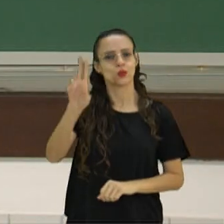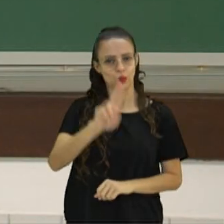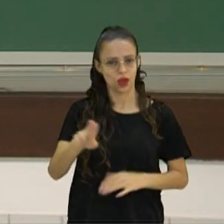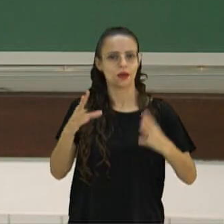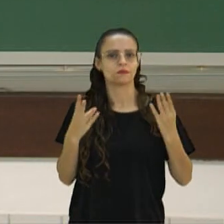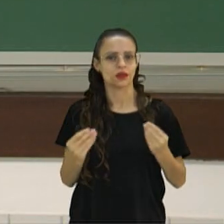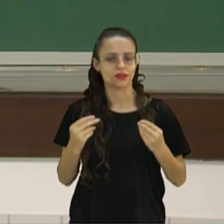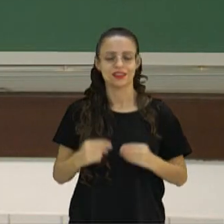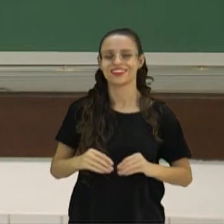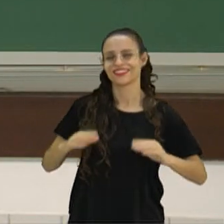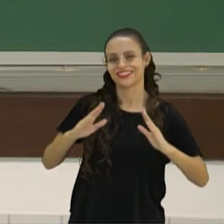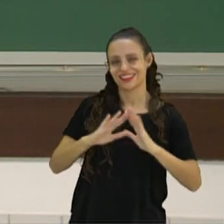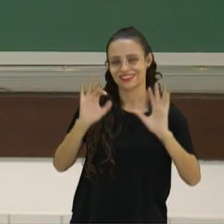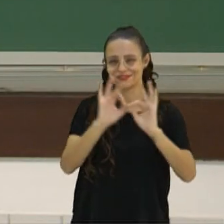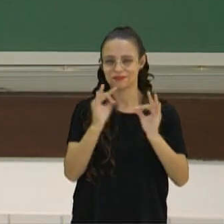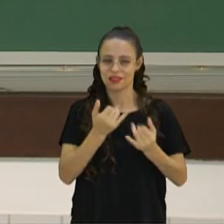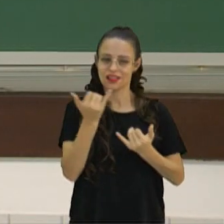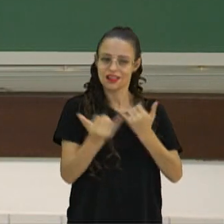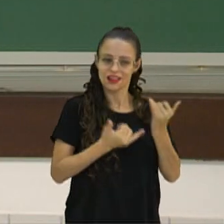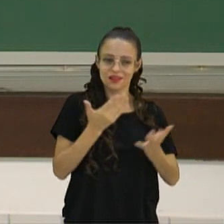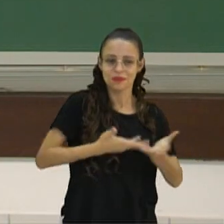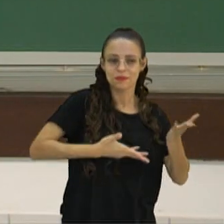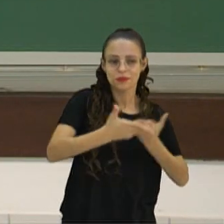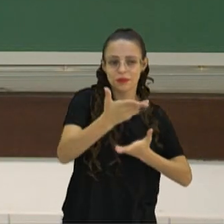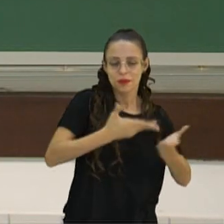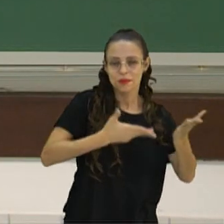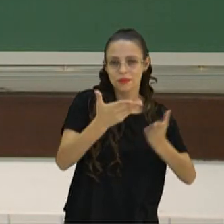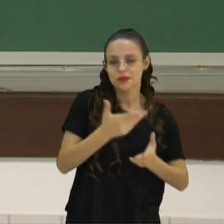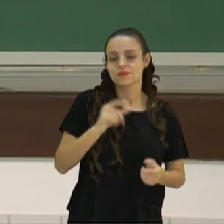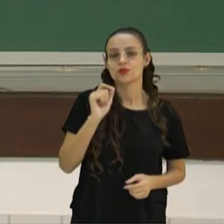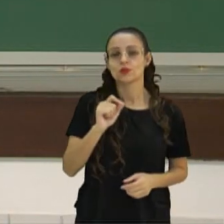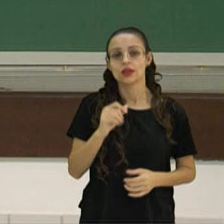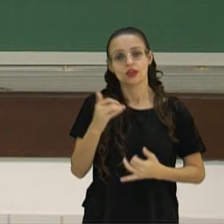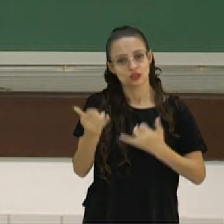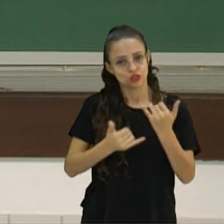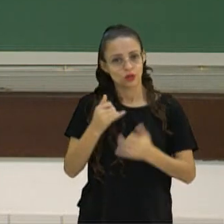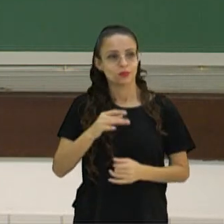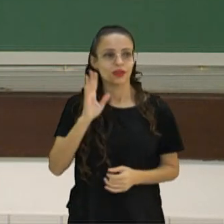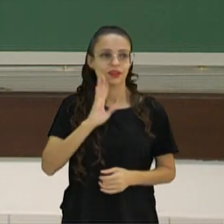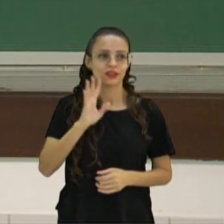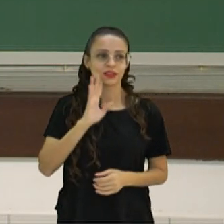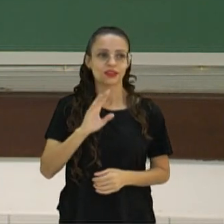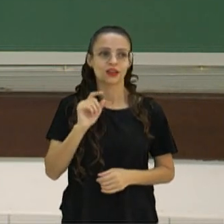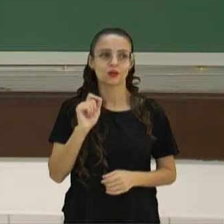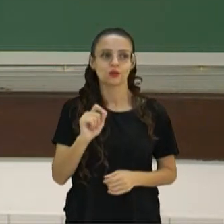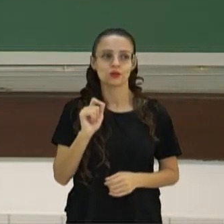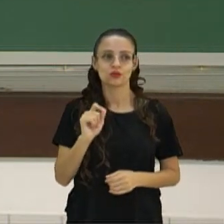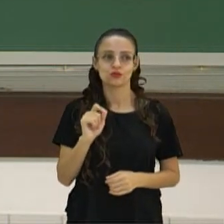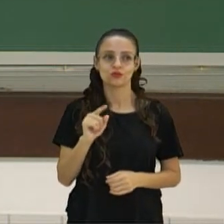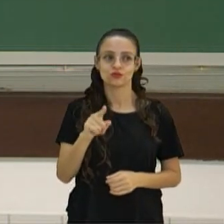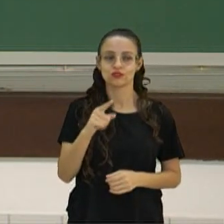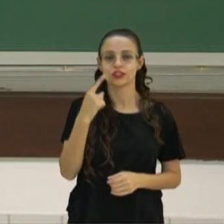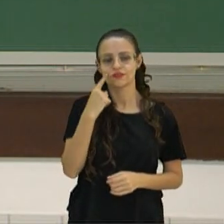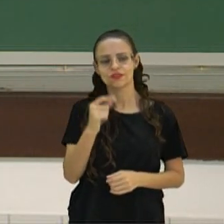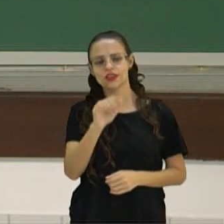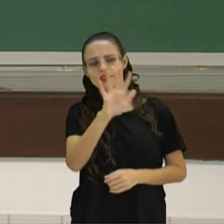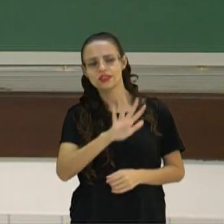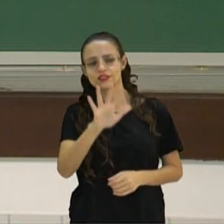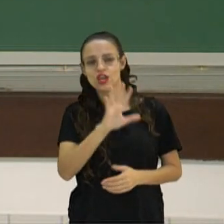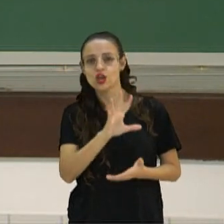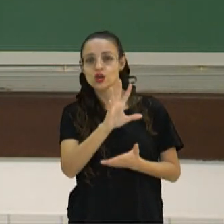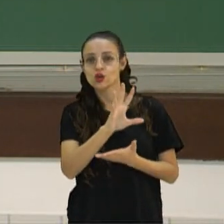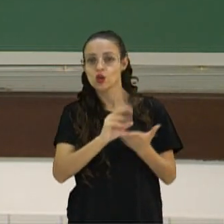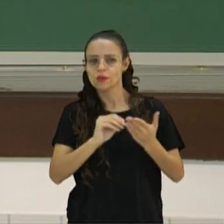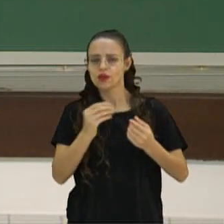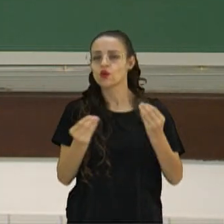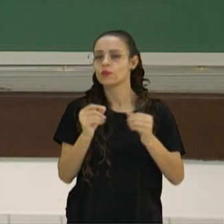Também utilizado em casa, né, entre familiares. Então esse jogo é bem tranquilo, né? Você vai ver uma situação ali, vai retratar